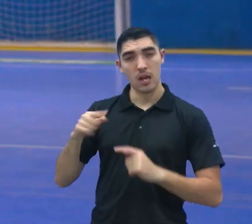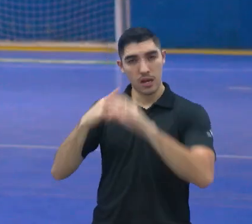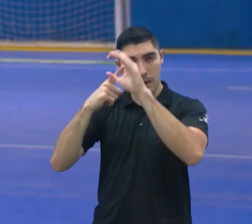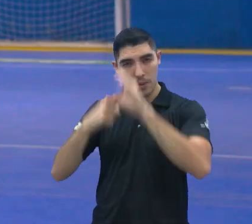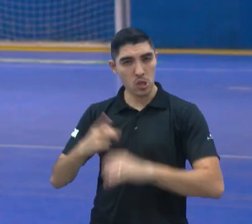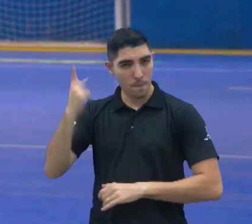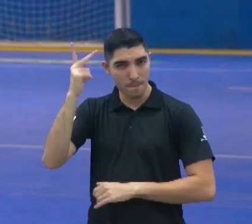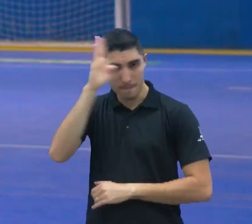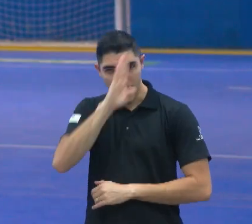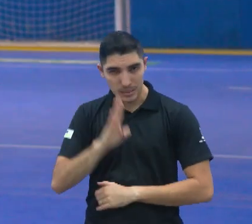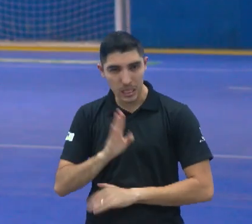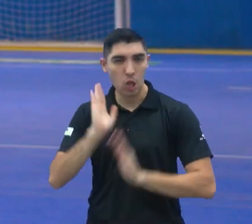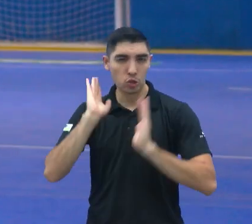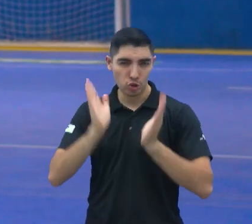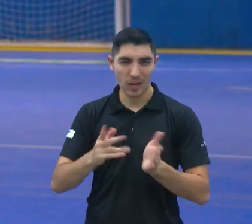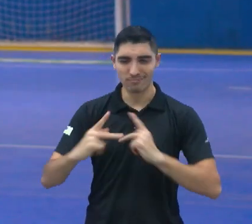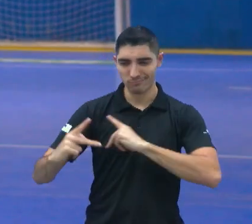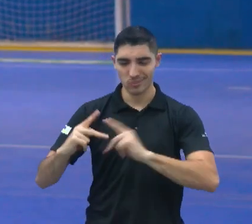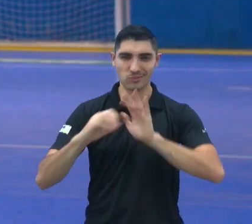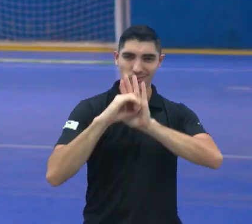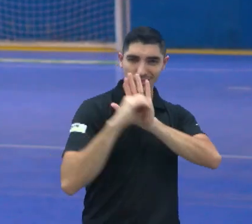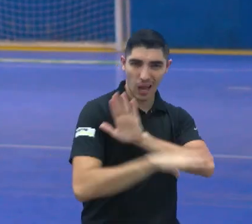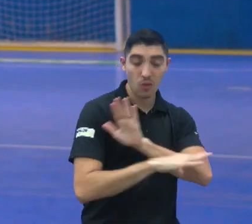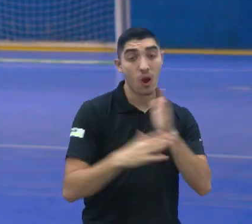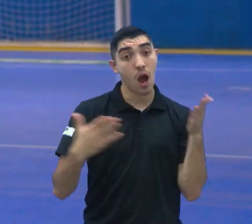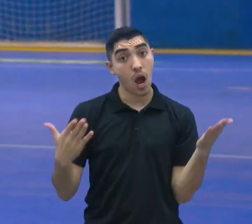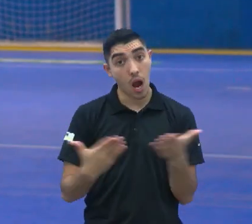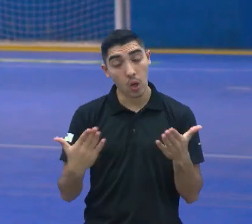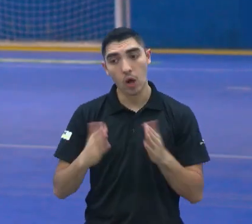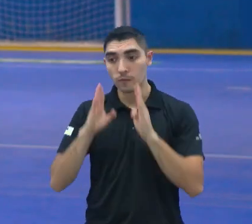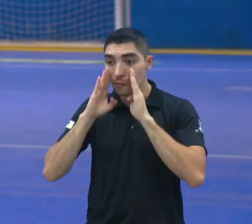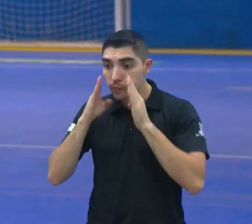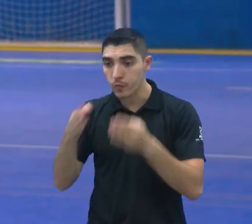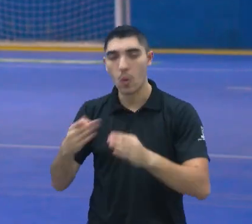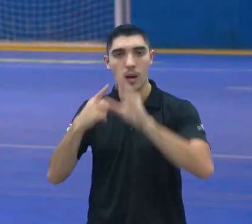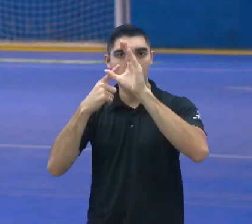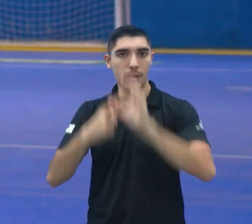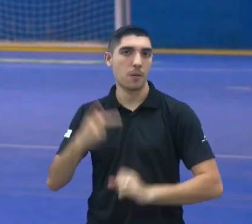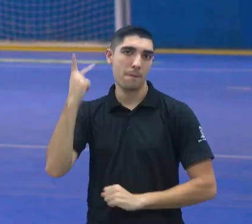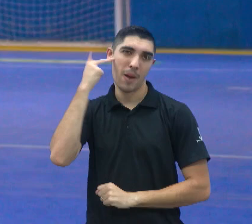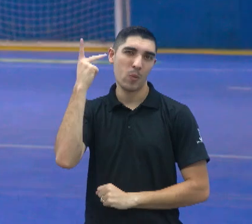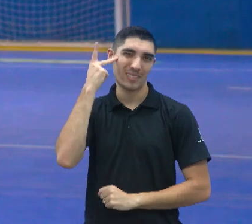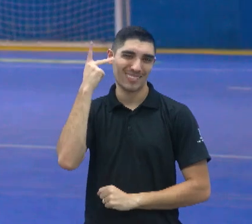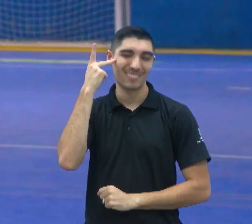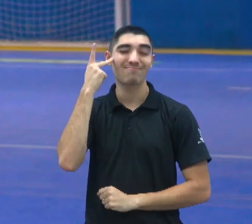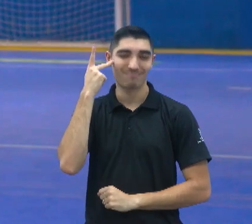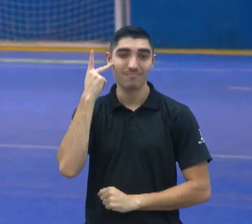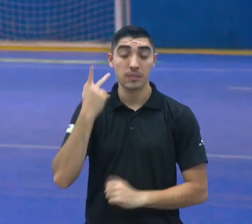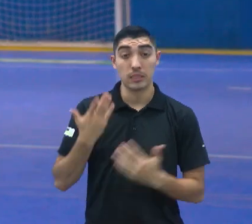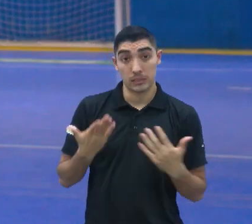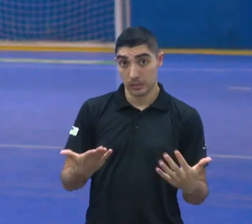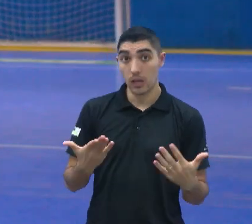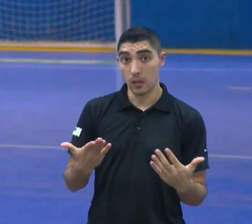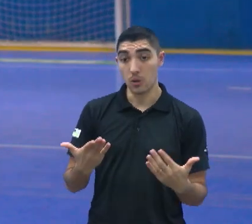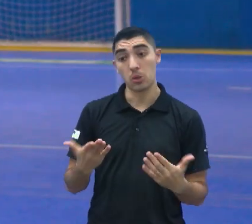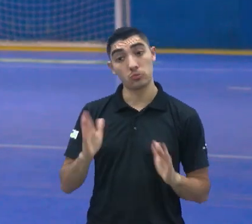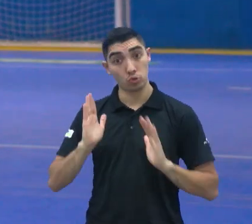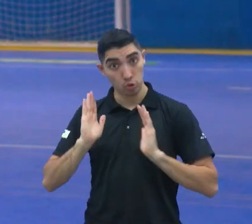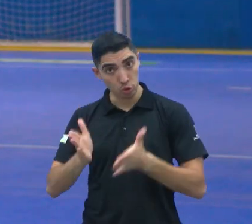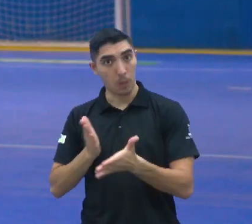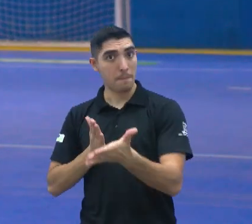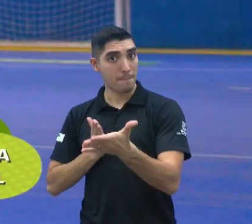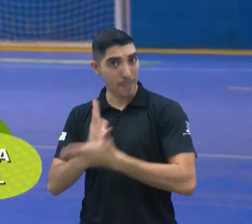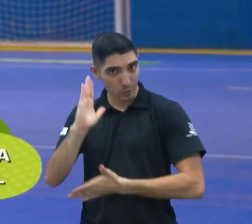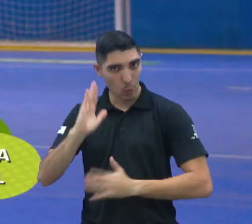de Futsal, o São José aposta todas as suas fichas no Campeonato Paulista. Agora, classificado, o